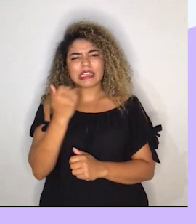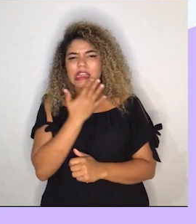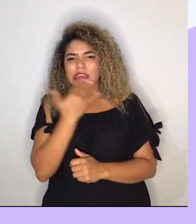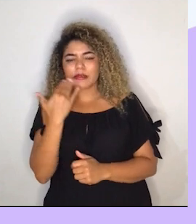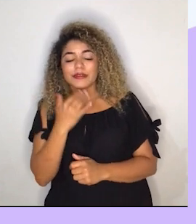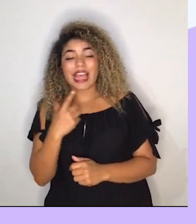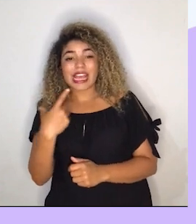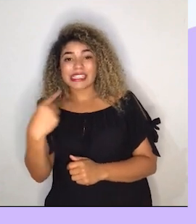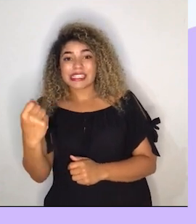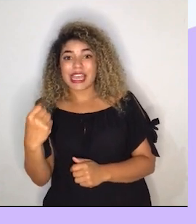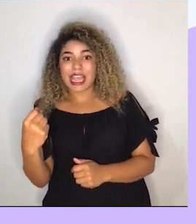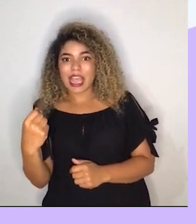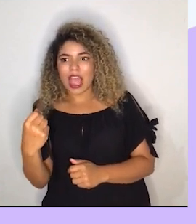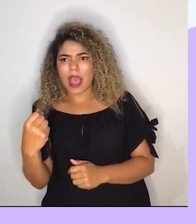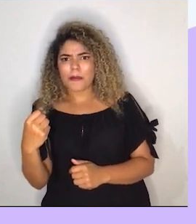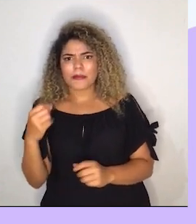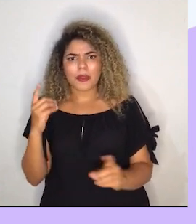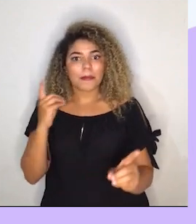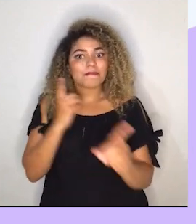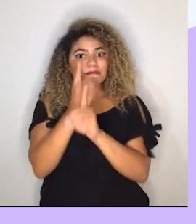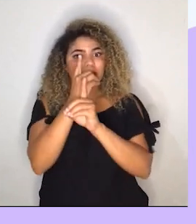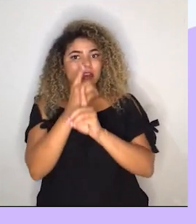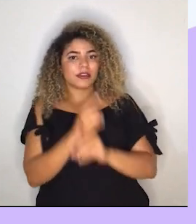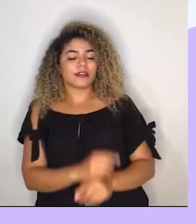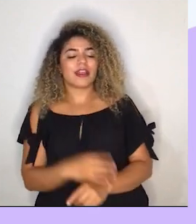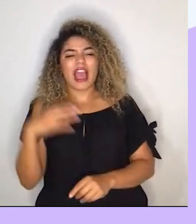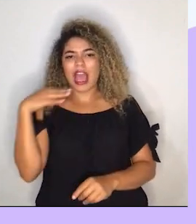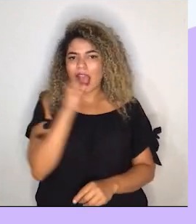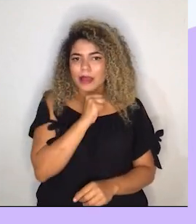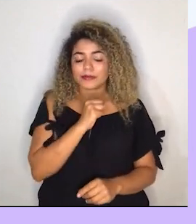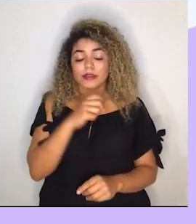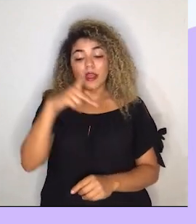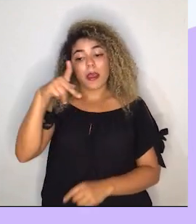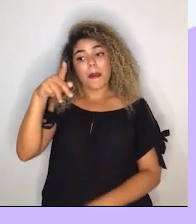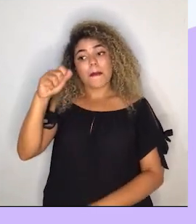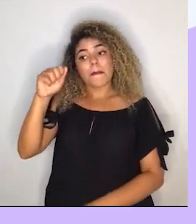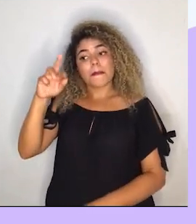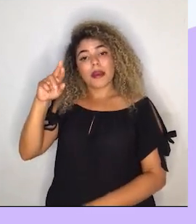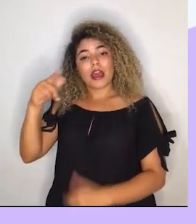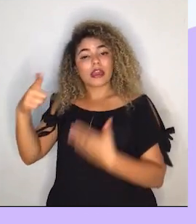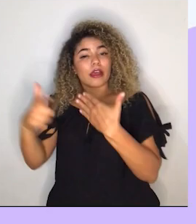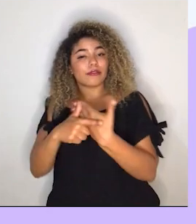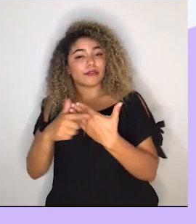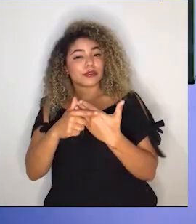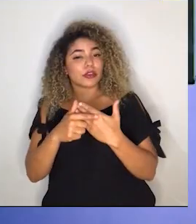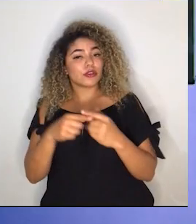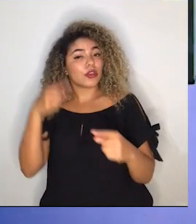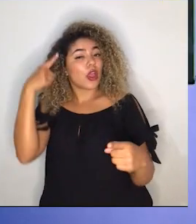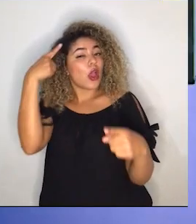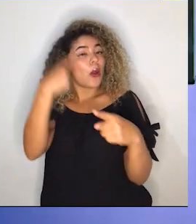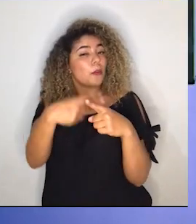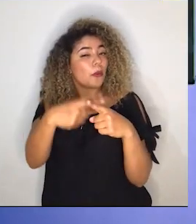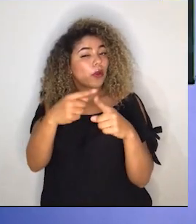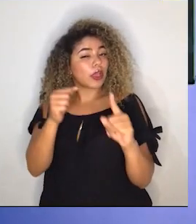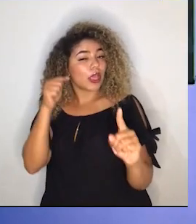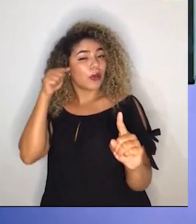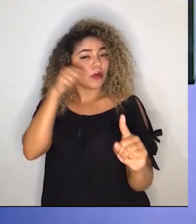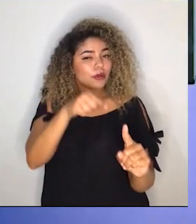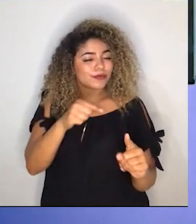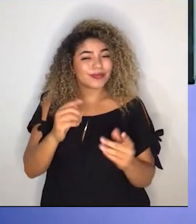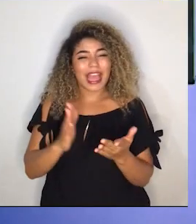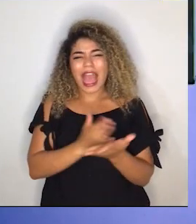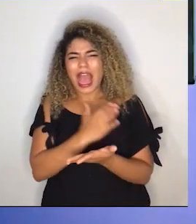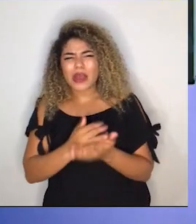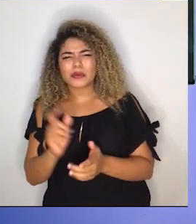para encontrá-lo. Temos aí a preposição para, dando essa ideia de finalidade. Algumas